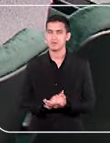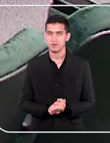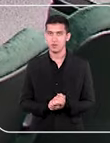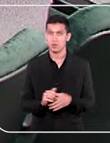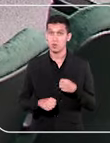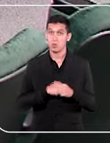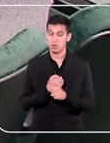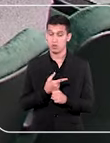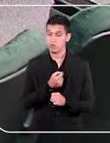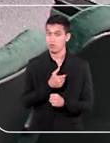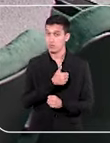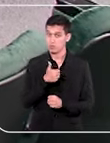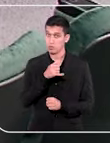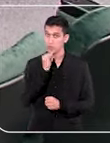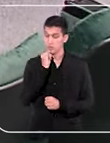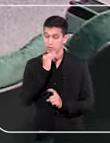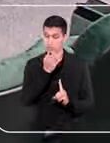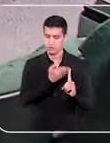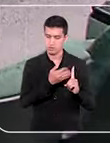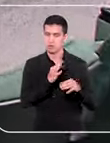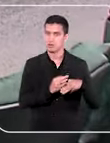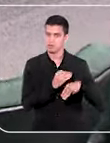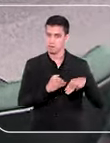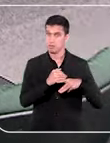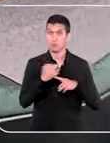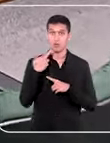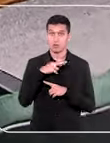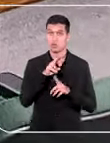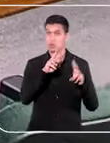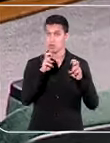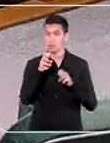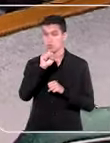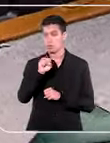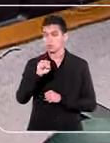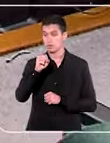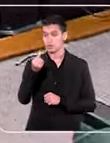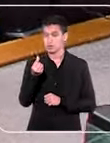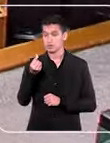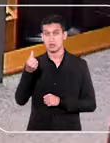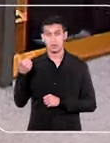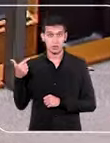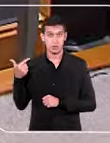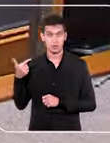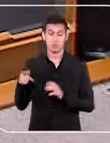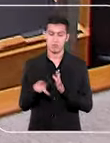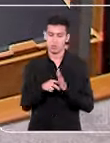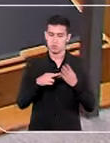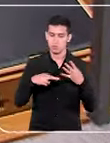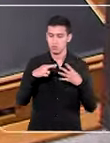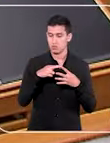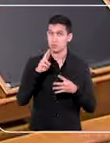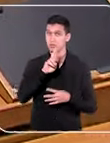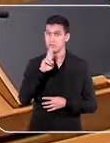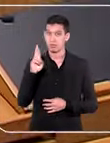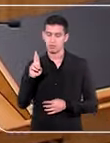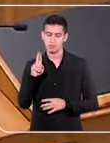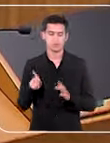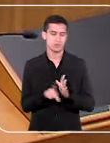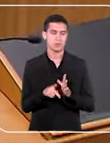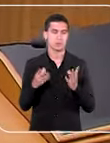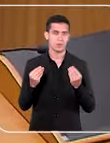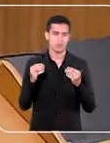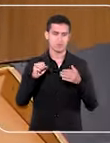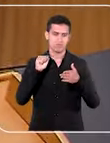Em 2021, por exemplo, a ministra foi relatora do tema 862 dos recursos repetitivos